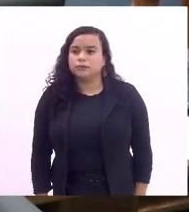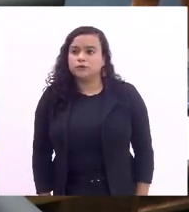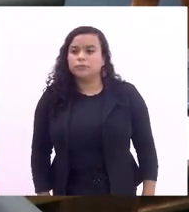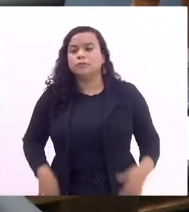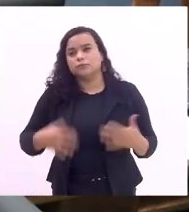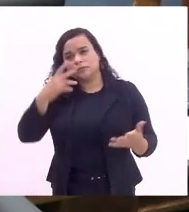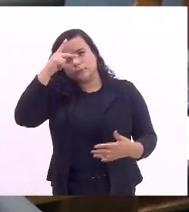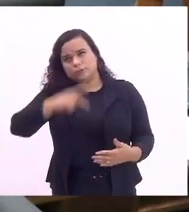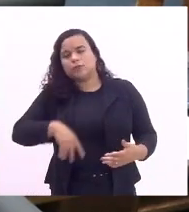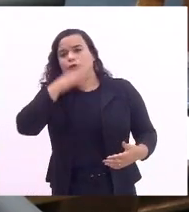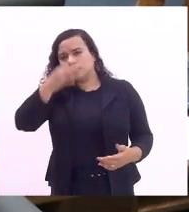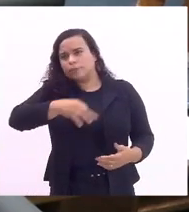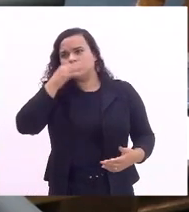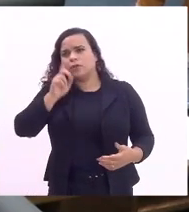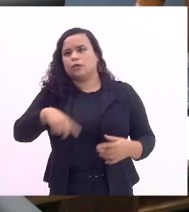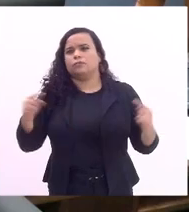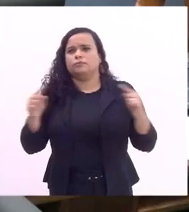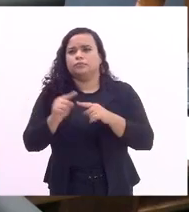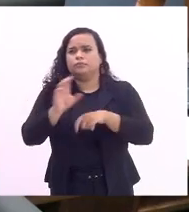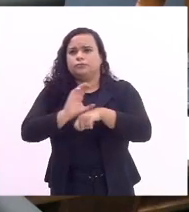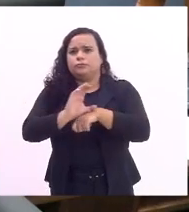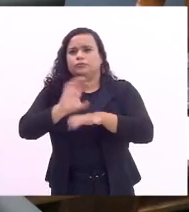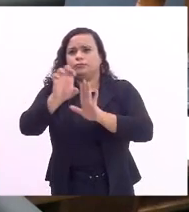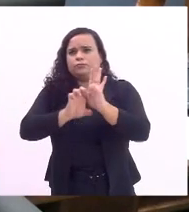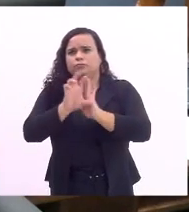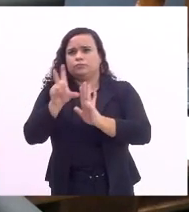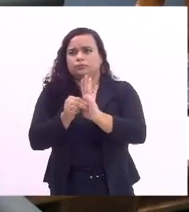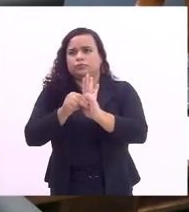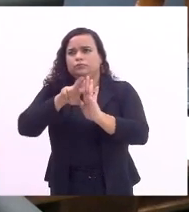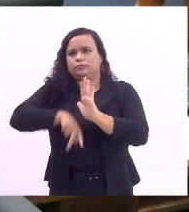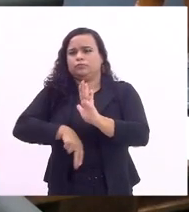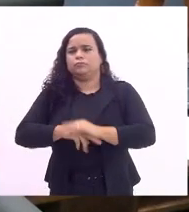Senhor presidente, o parecer é pela constitucionalidade com emendas.